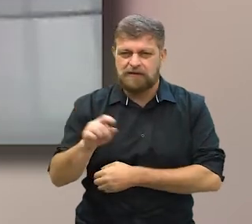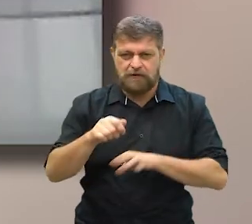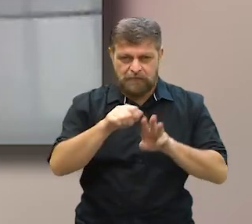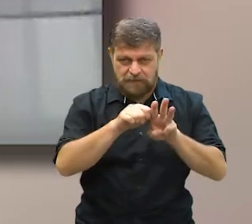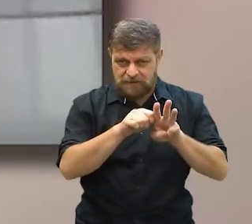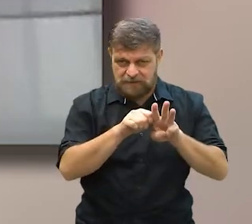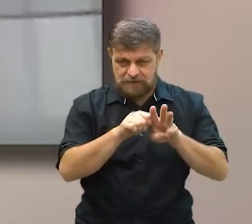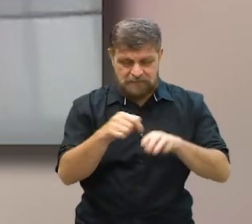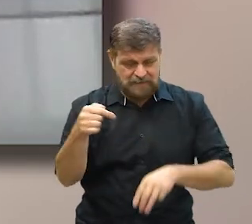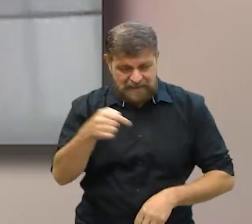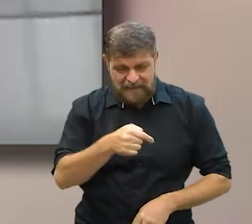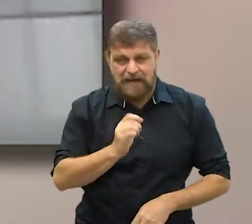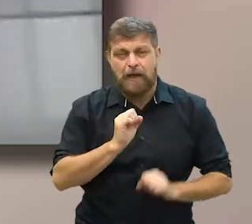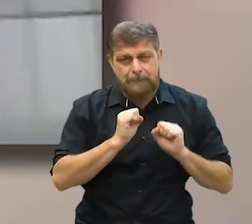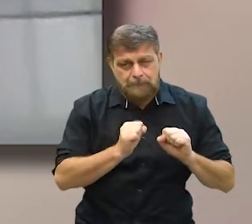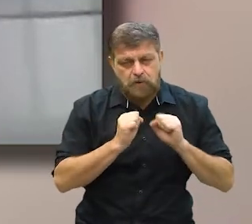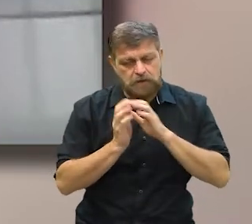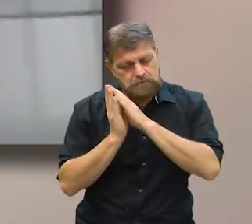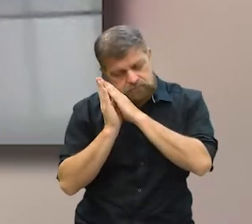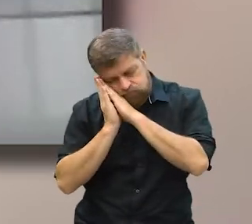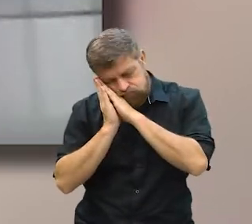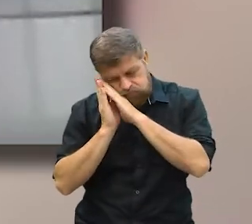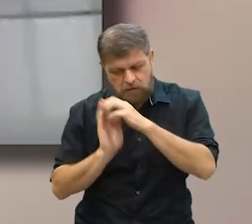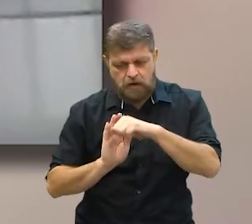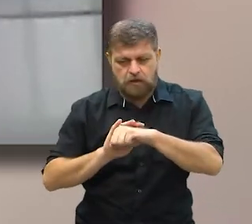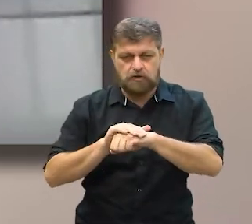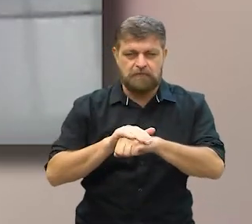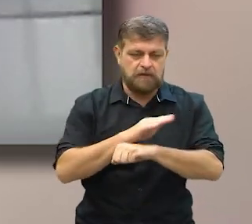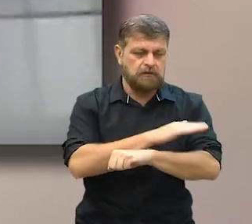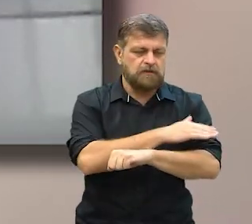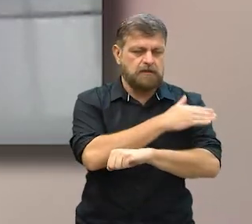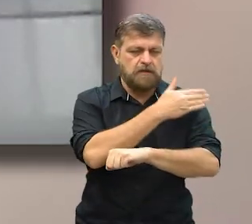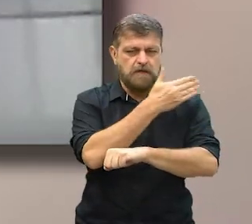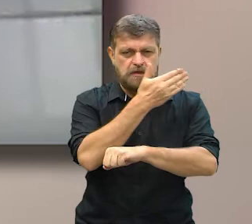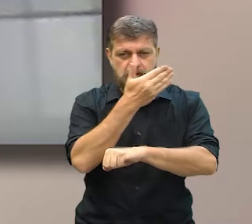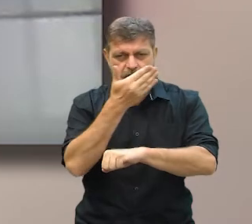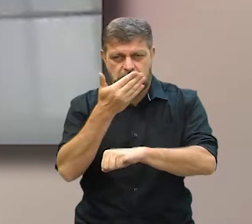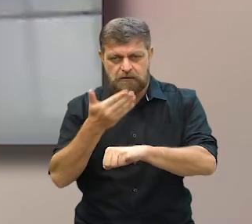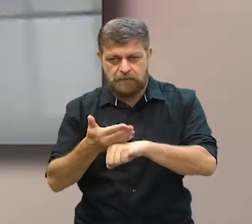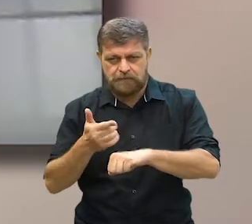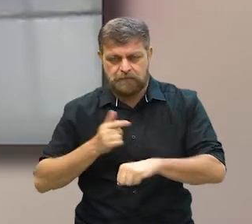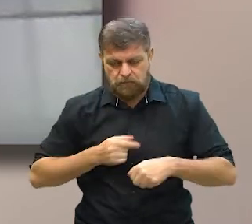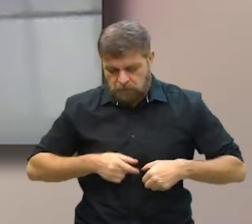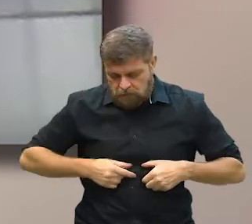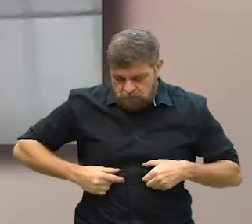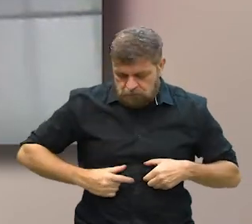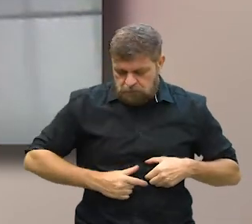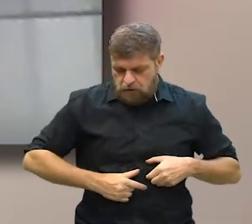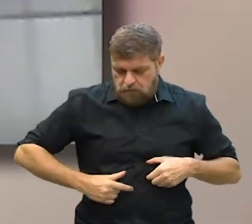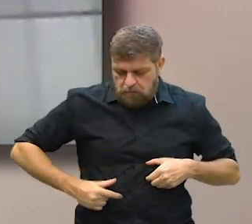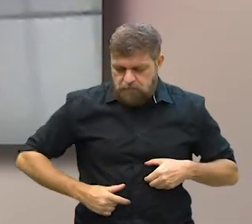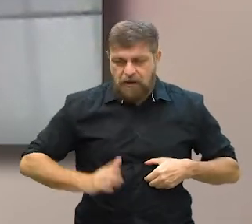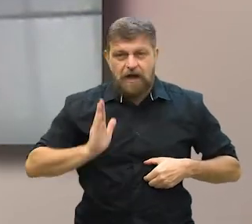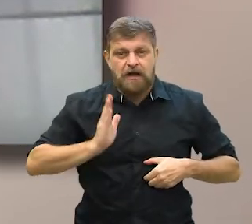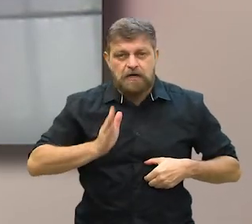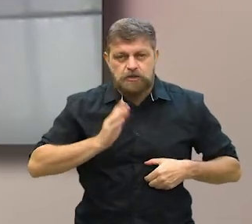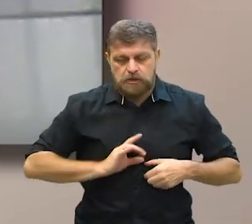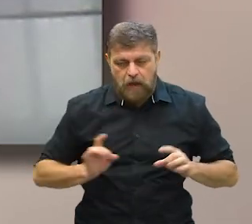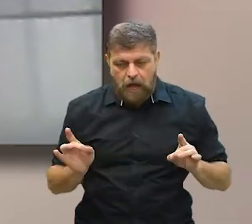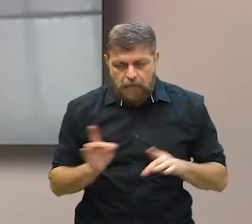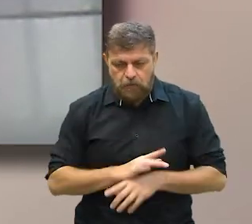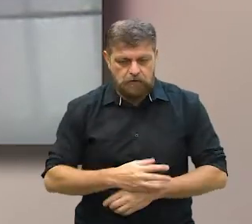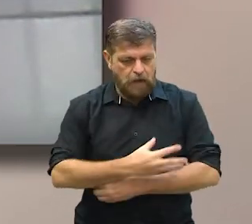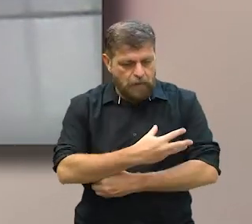Manter a alimentação noturna além dos 3 meses não tem sentido de jeito nenhum, porque não tem digestão, o ritmo circadiano